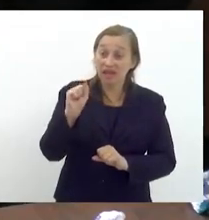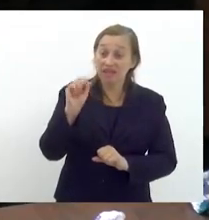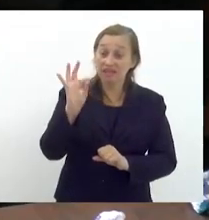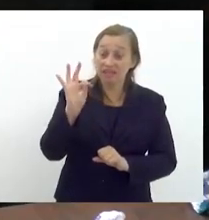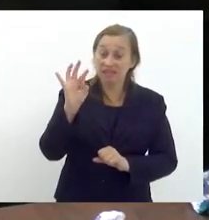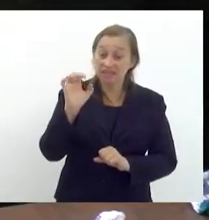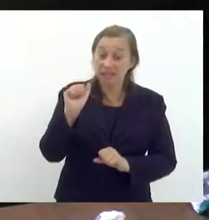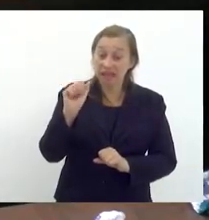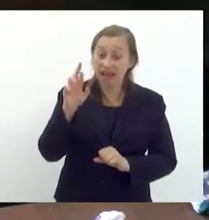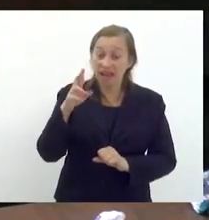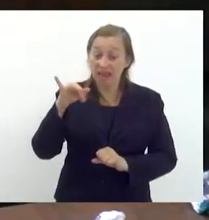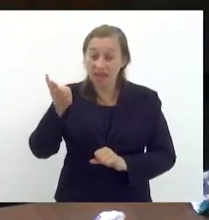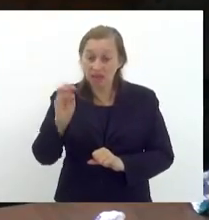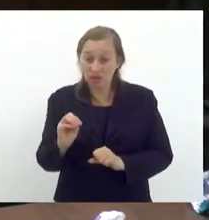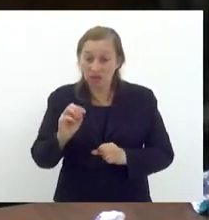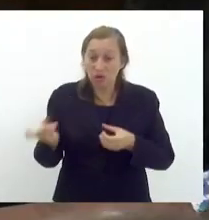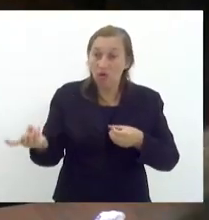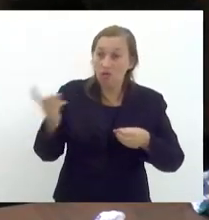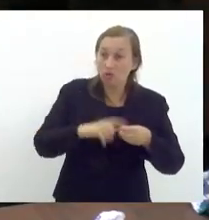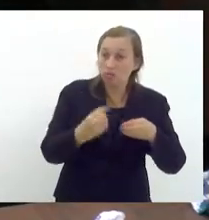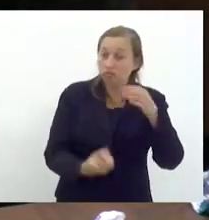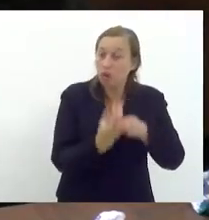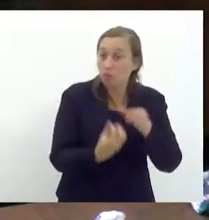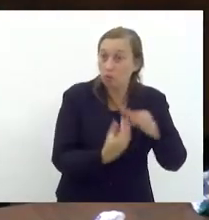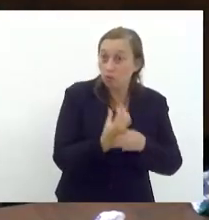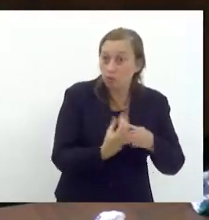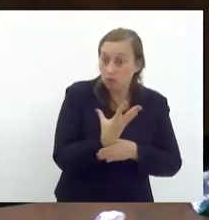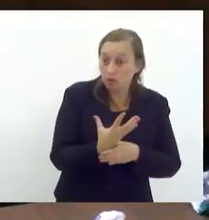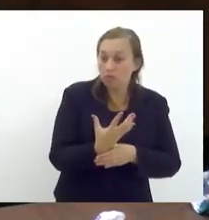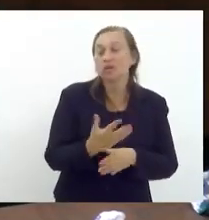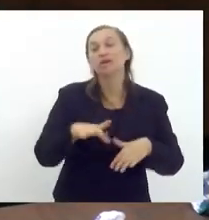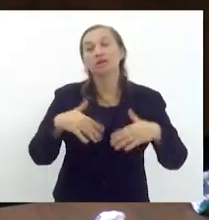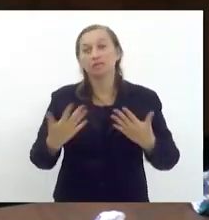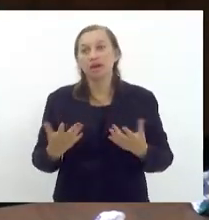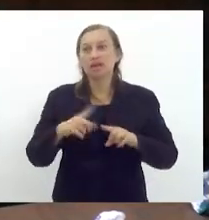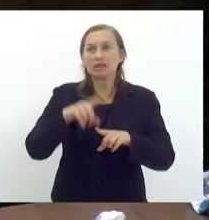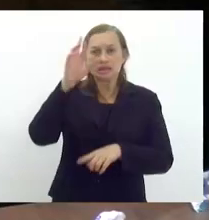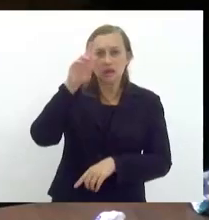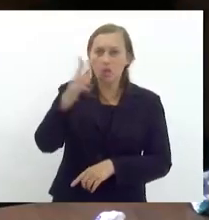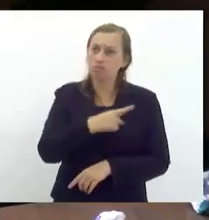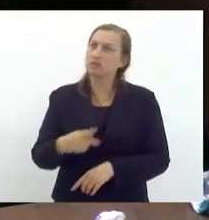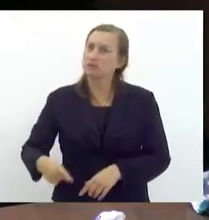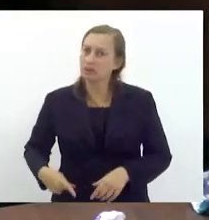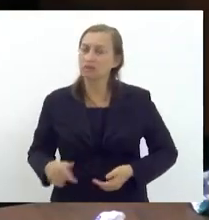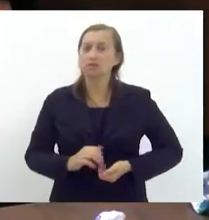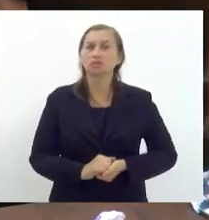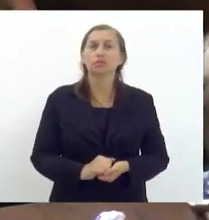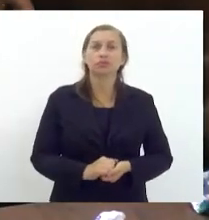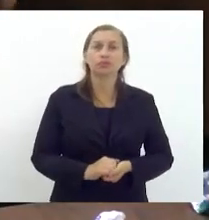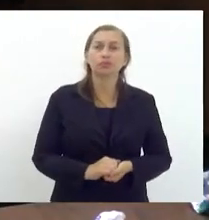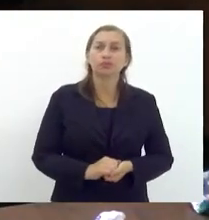retomem essa produção Além do mais o presidente e